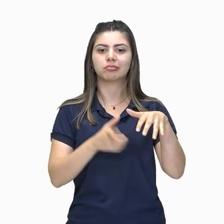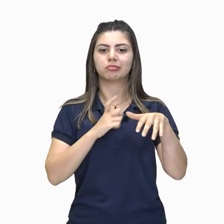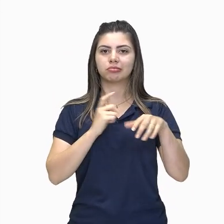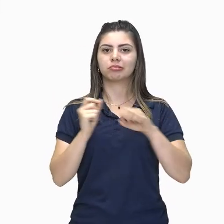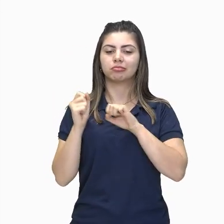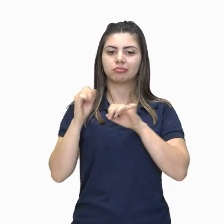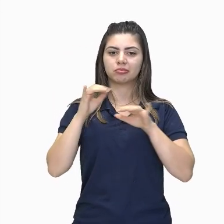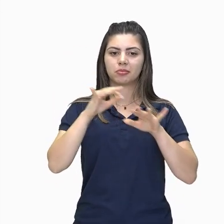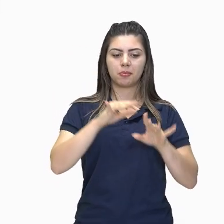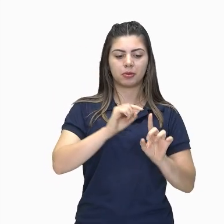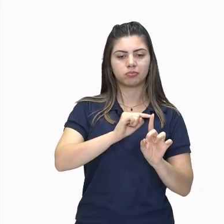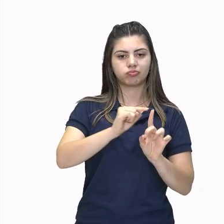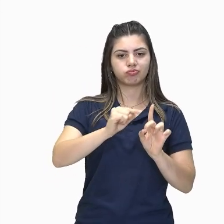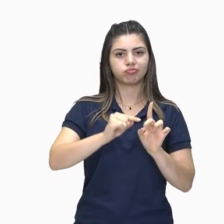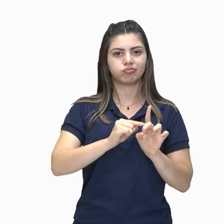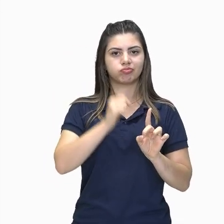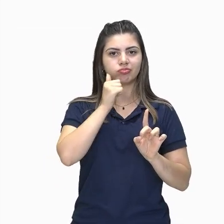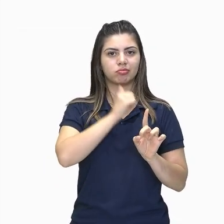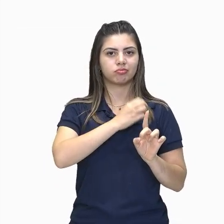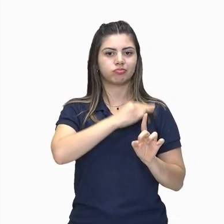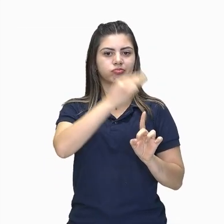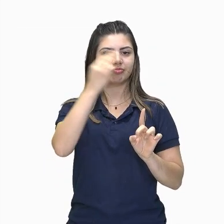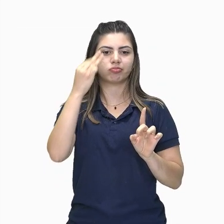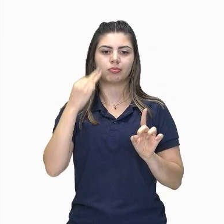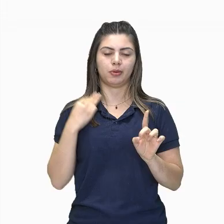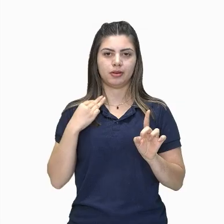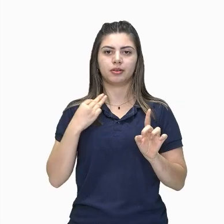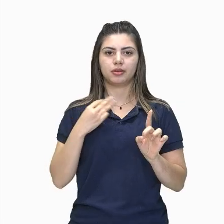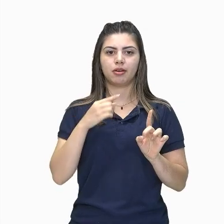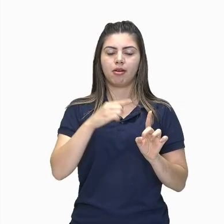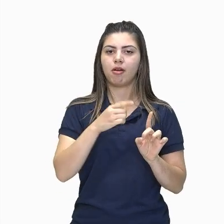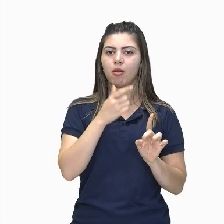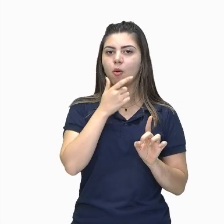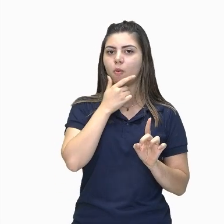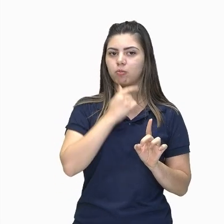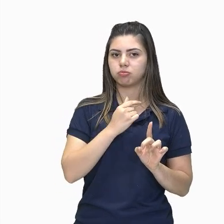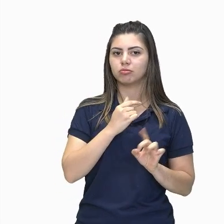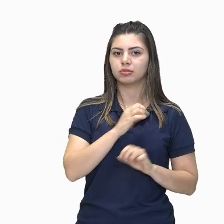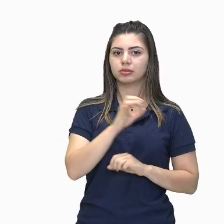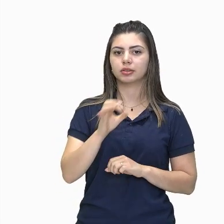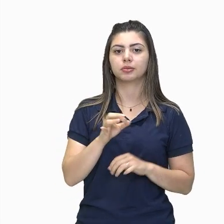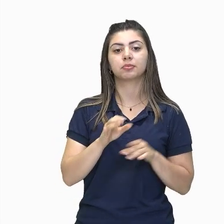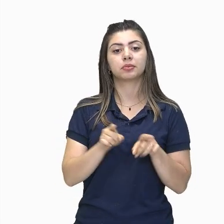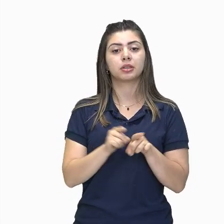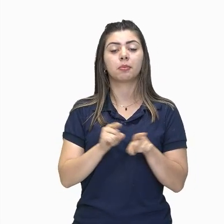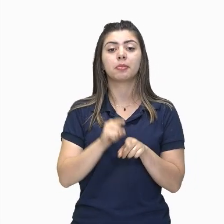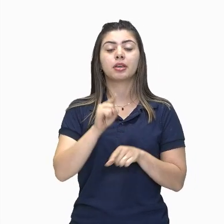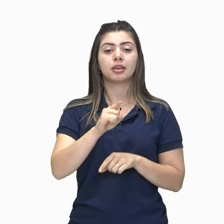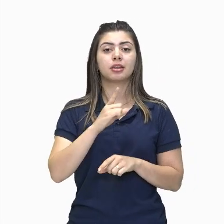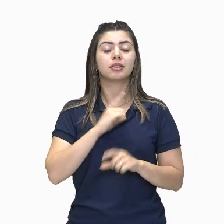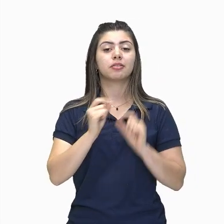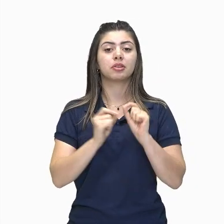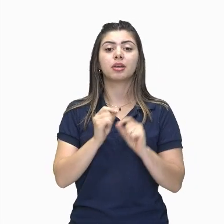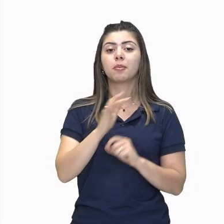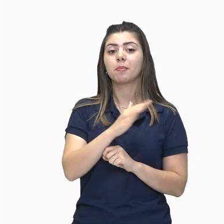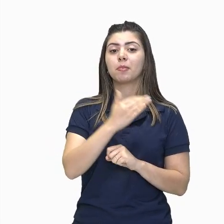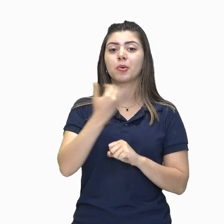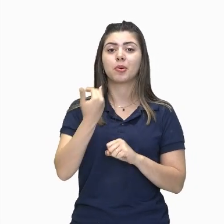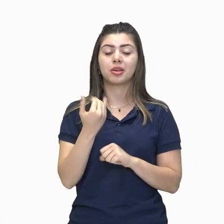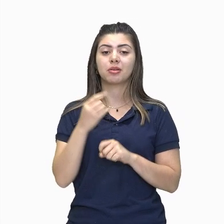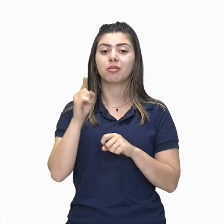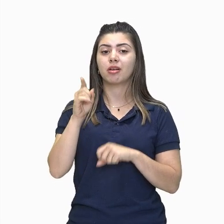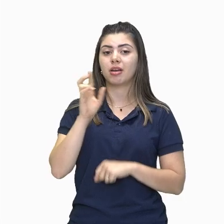Santo, no seio da Virgem Maria, e se fez homem. Também por nós foi crucificado sob Pôncio